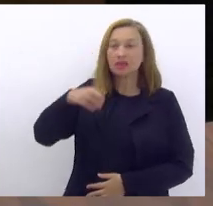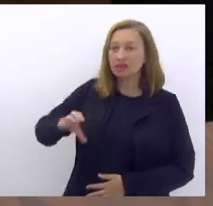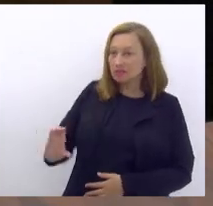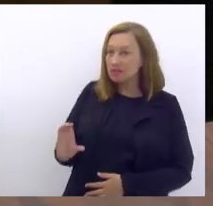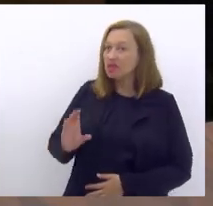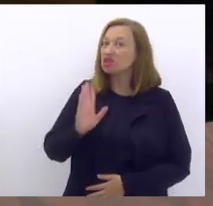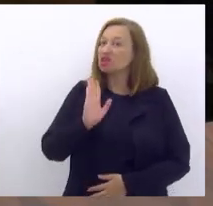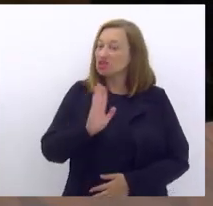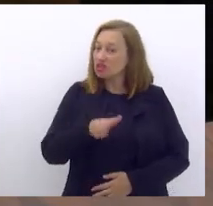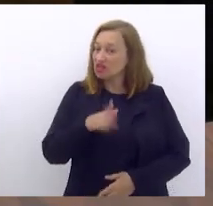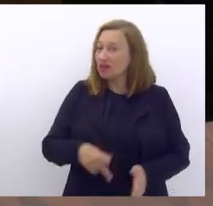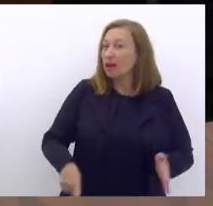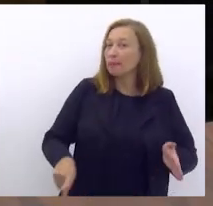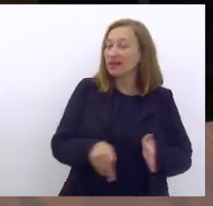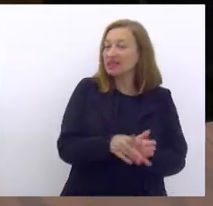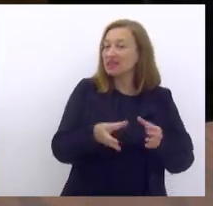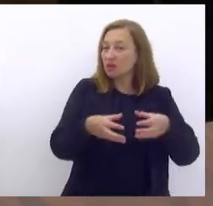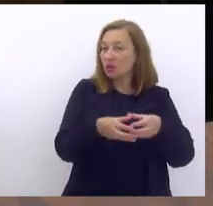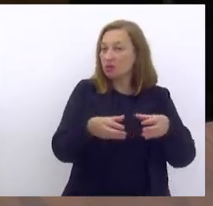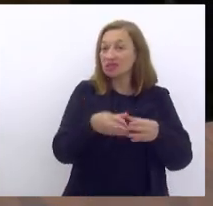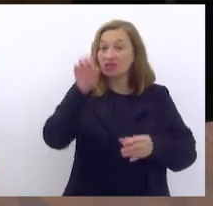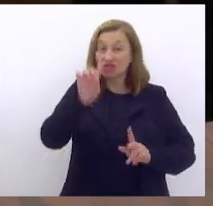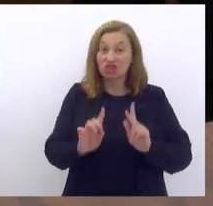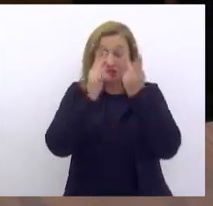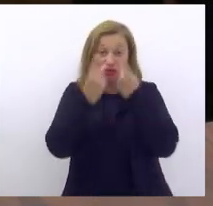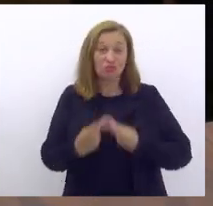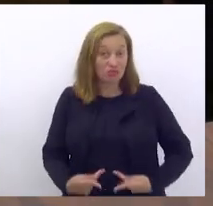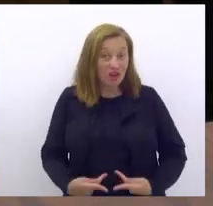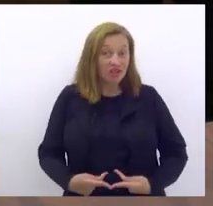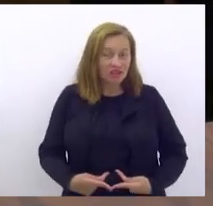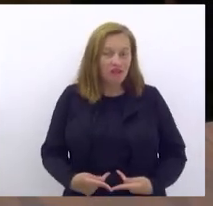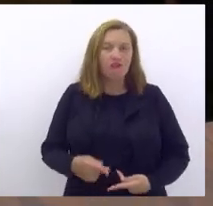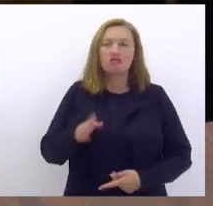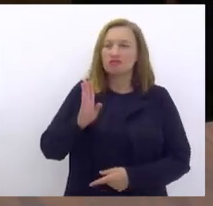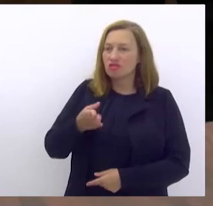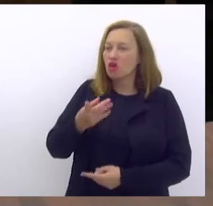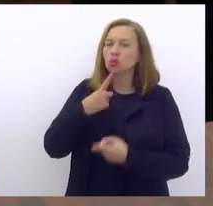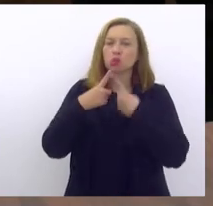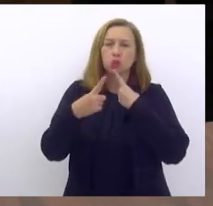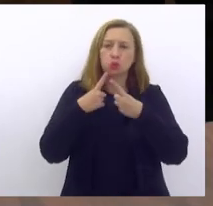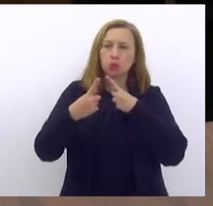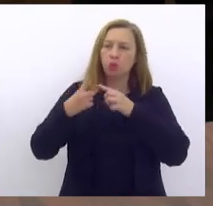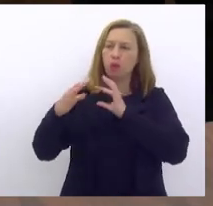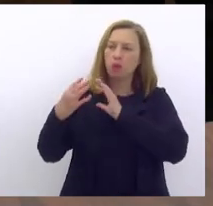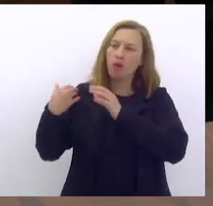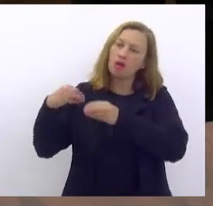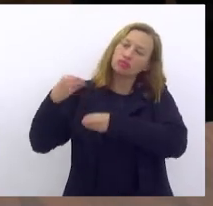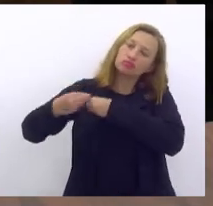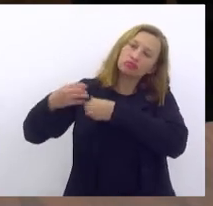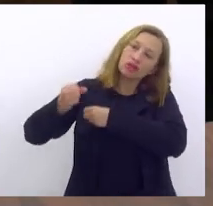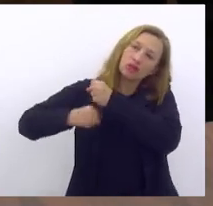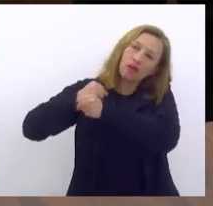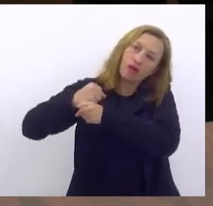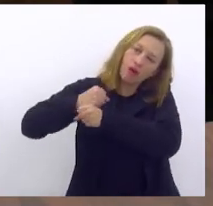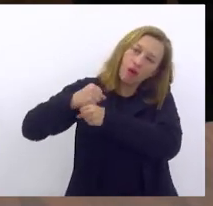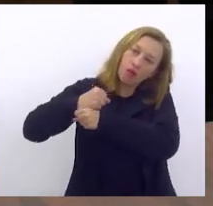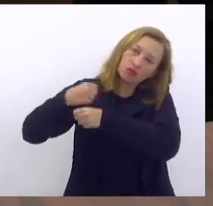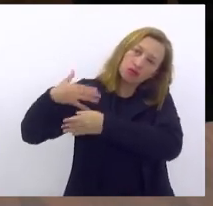membro resiliente da nossa Comissão de Direitos Humanos, já faz esse debate há pelo menos 3 anos aqui na